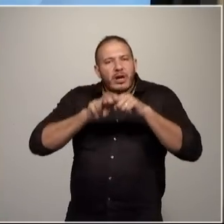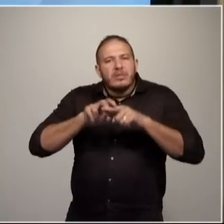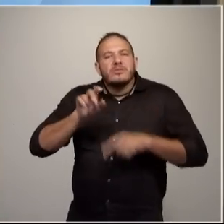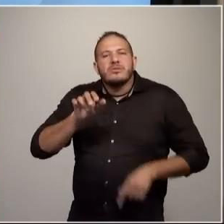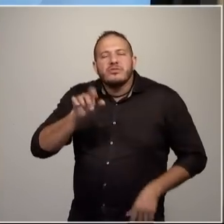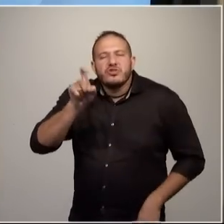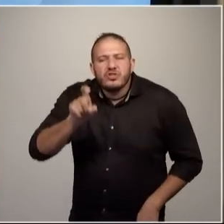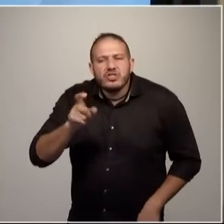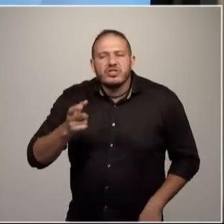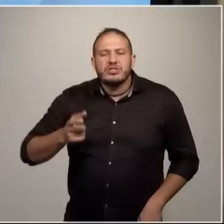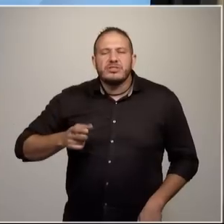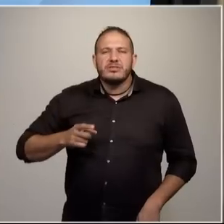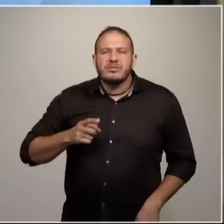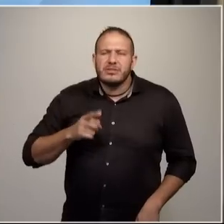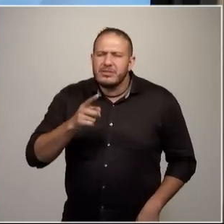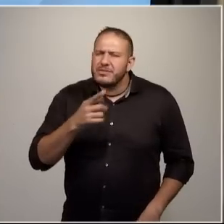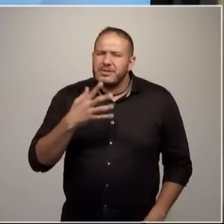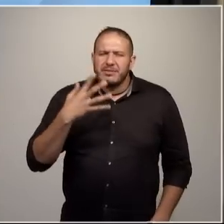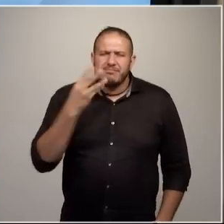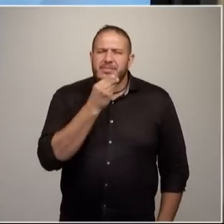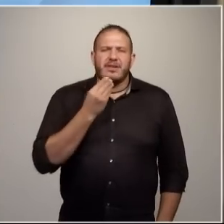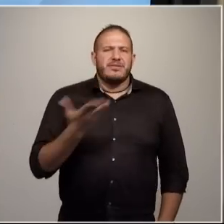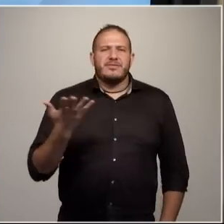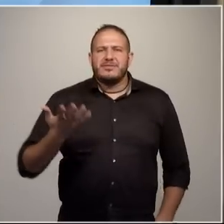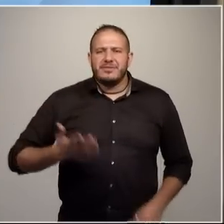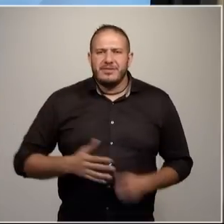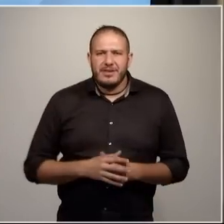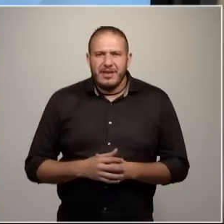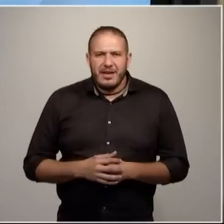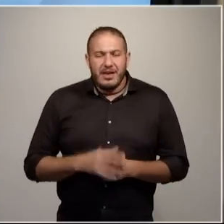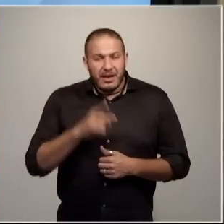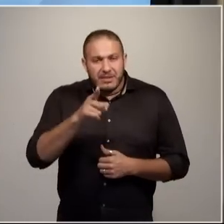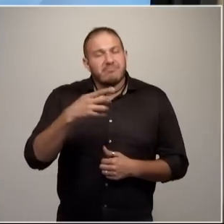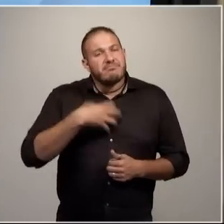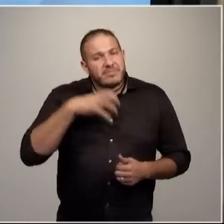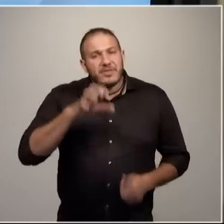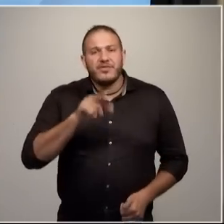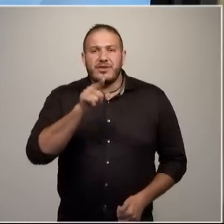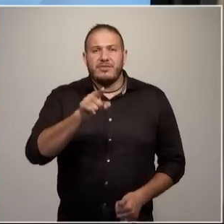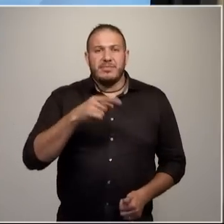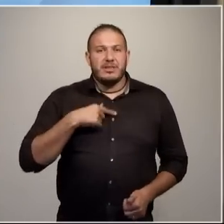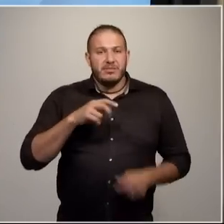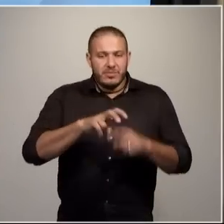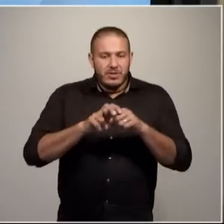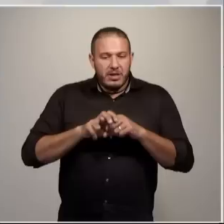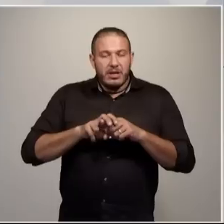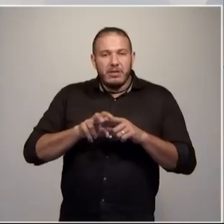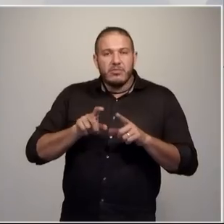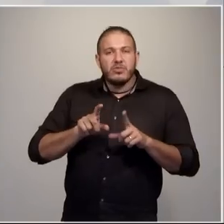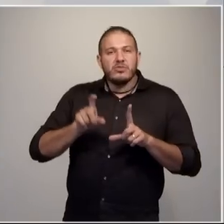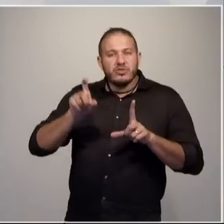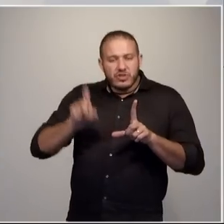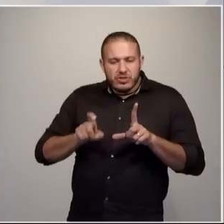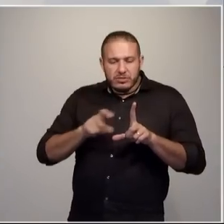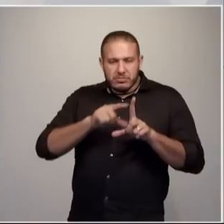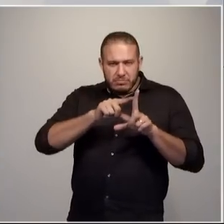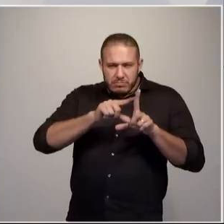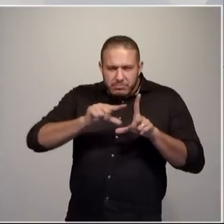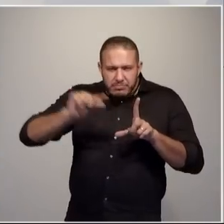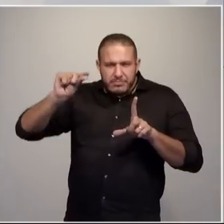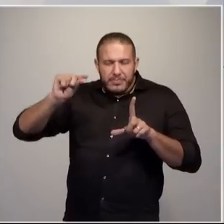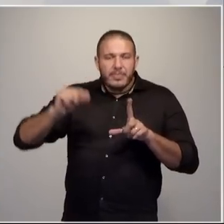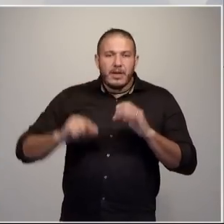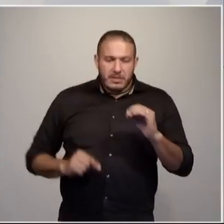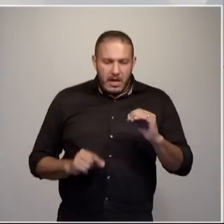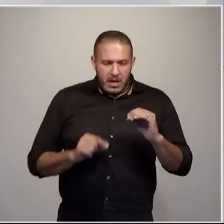É super bonito isso. E aí funciona assim. Para um x genérico entre 0 e 1,